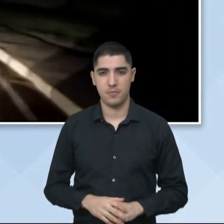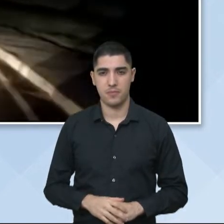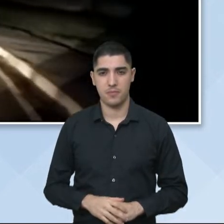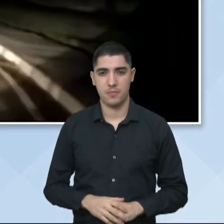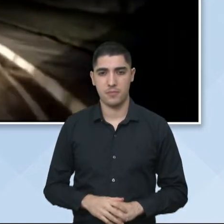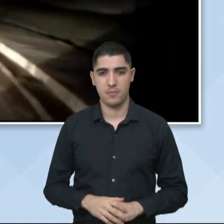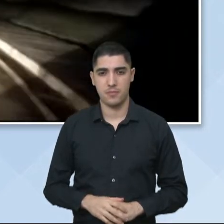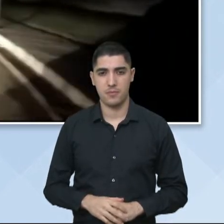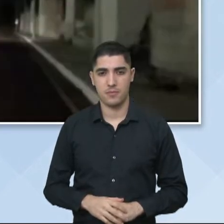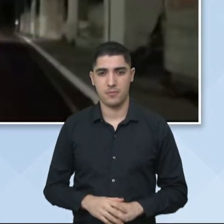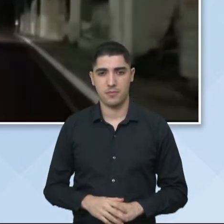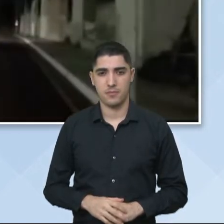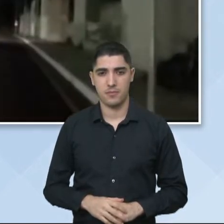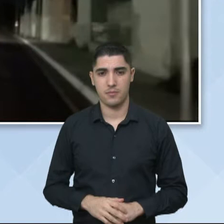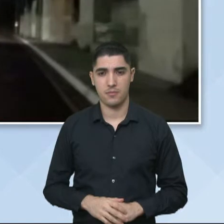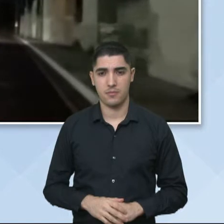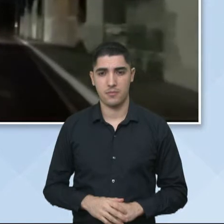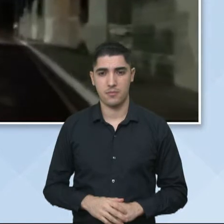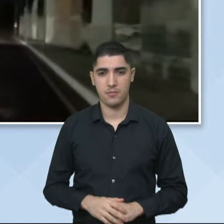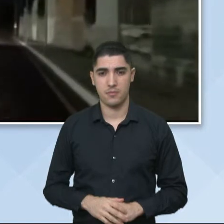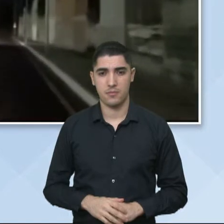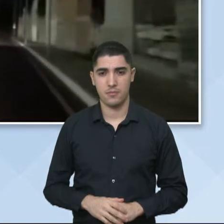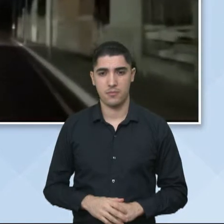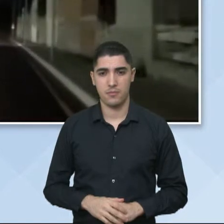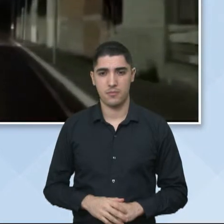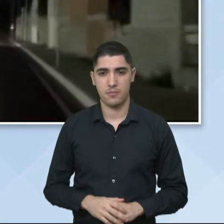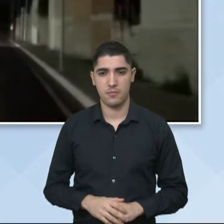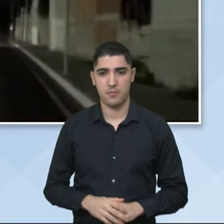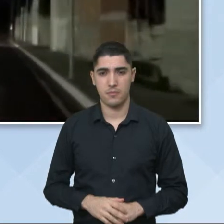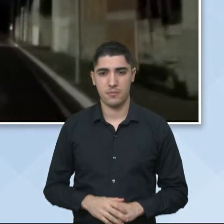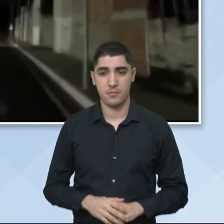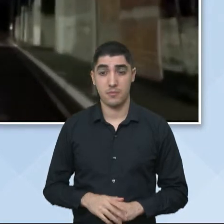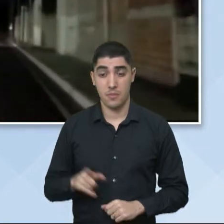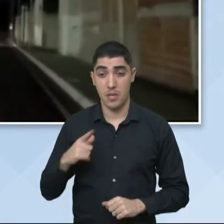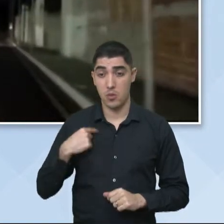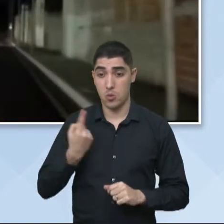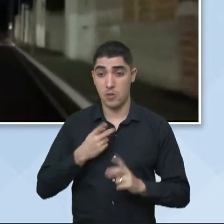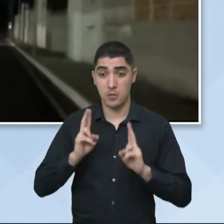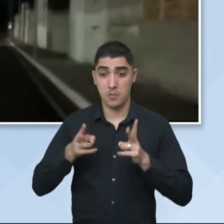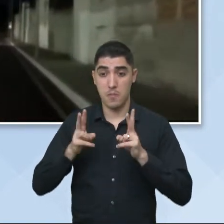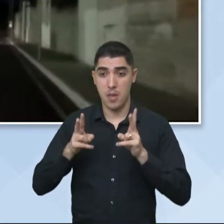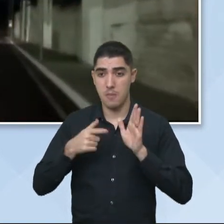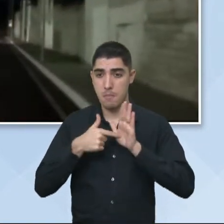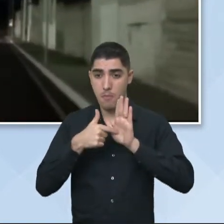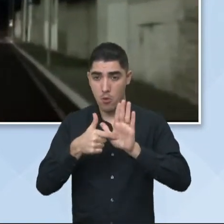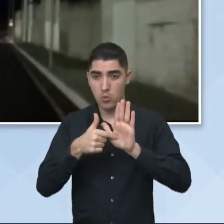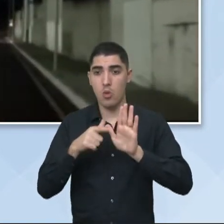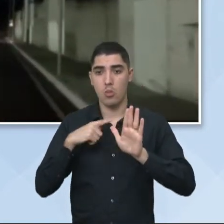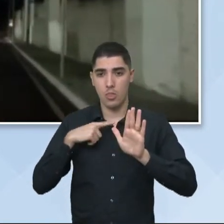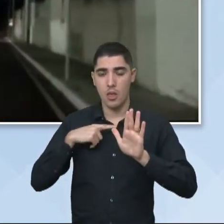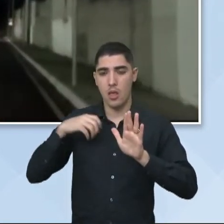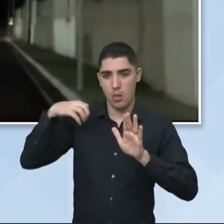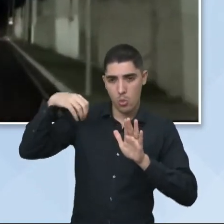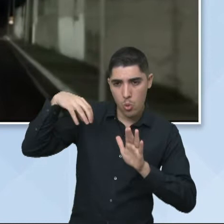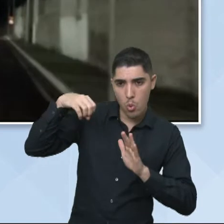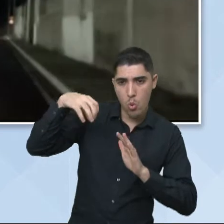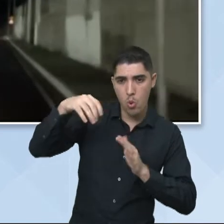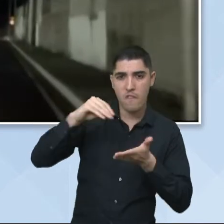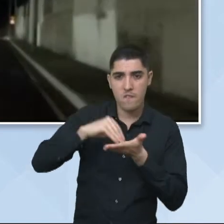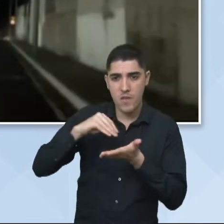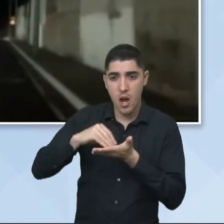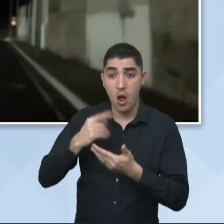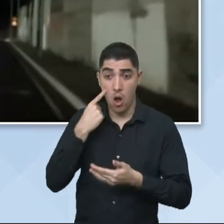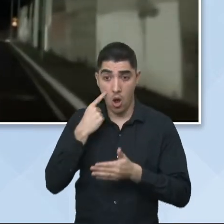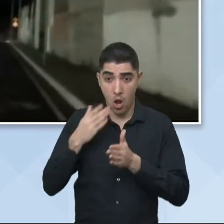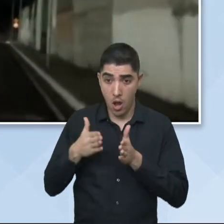Não, é a mesma sequência, querido. É a mesma sequência. Nós pegamos, começamos aonde tinha iluminação e aí é o